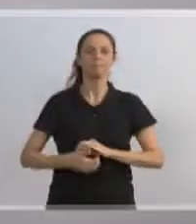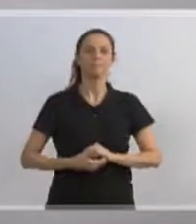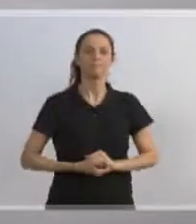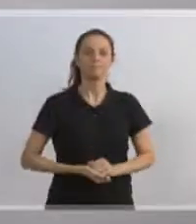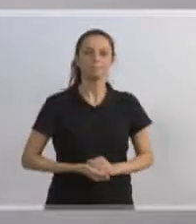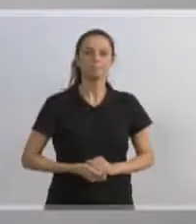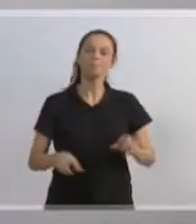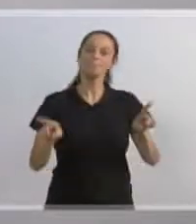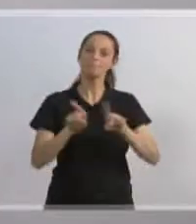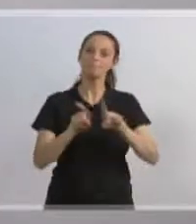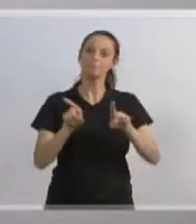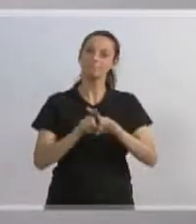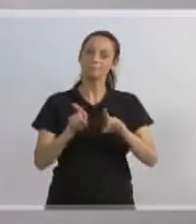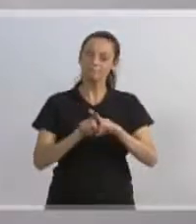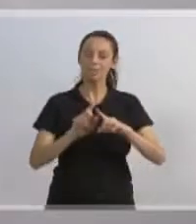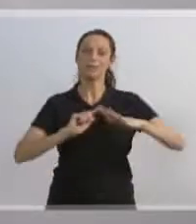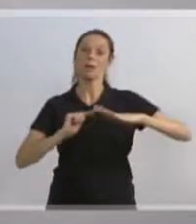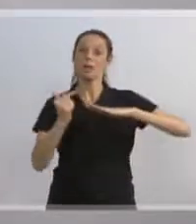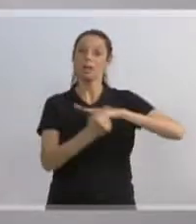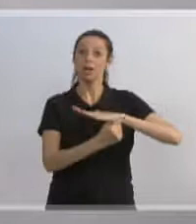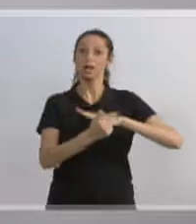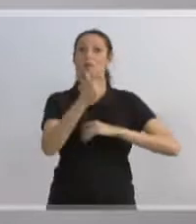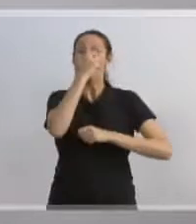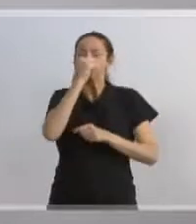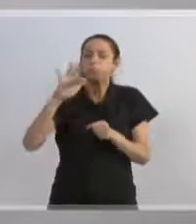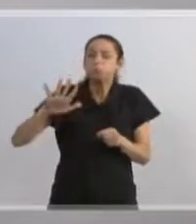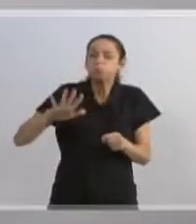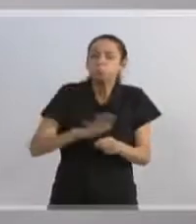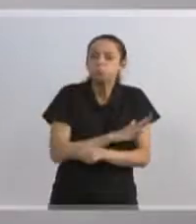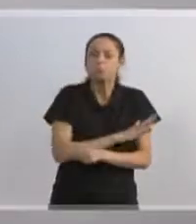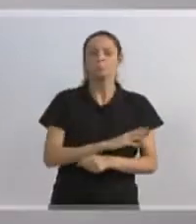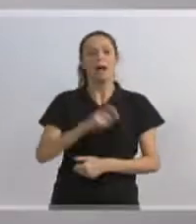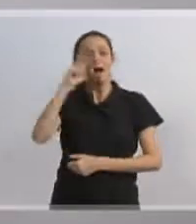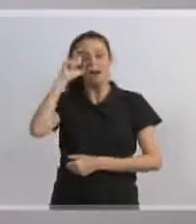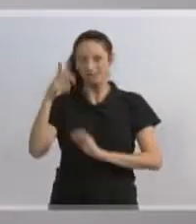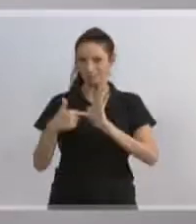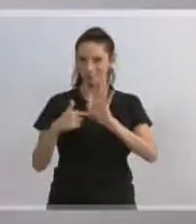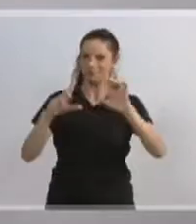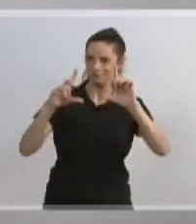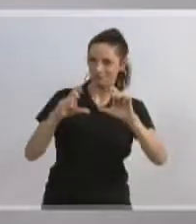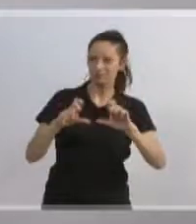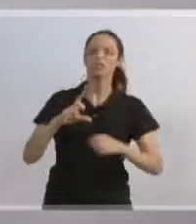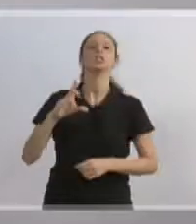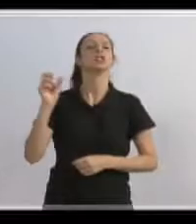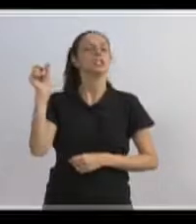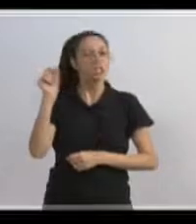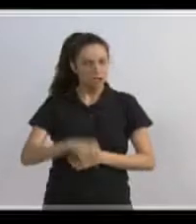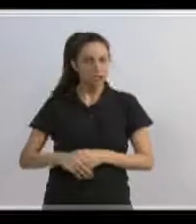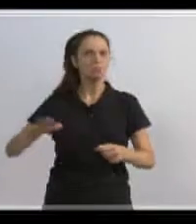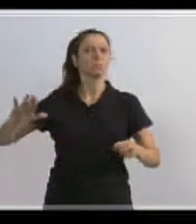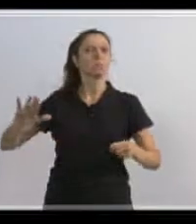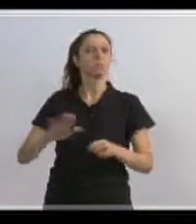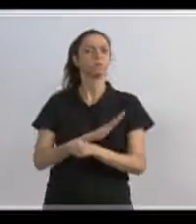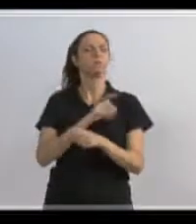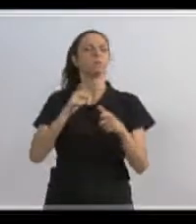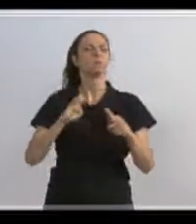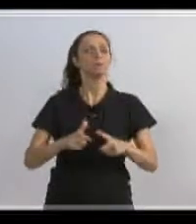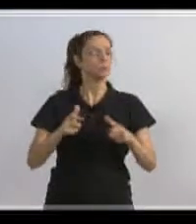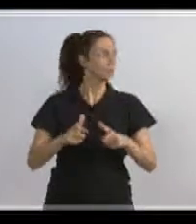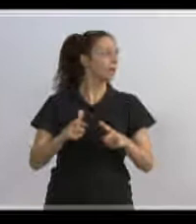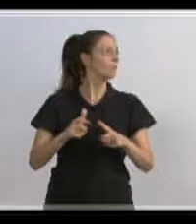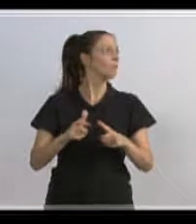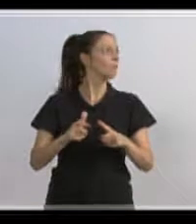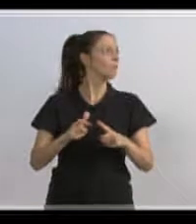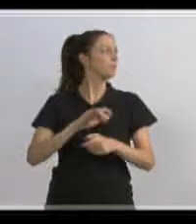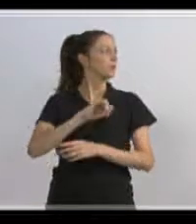do Galegão, que estava lotado, queria que o Ari soltasse as fotos ali, que estava lotado, sim, para o JASTE, que